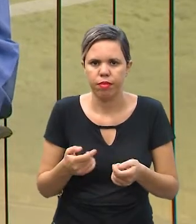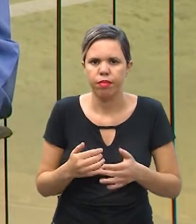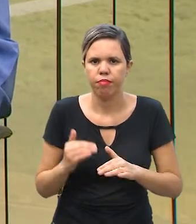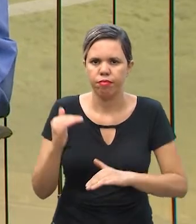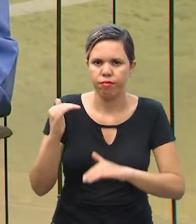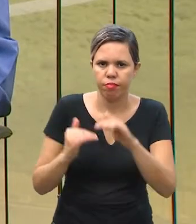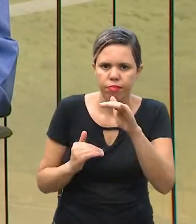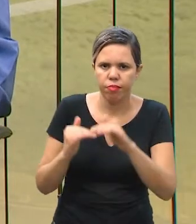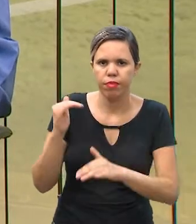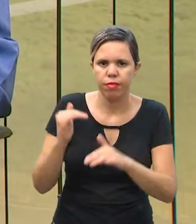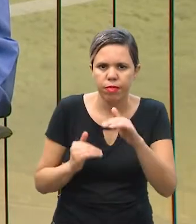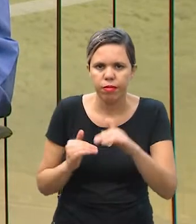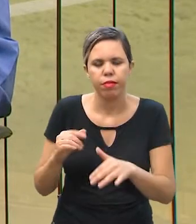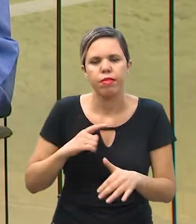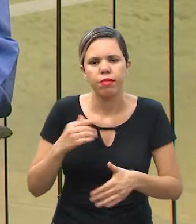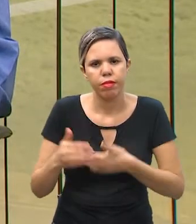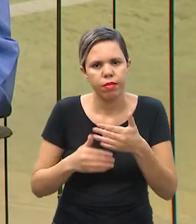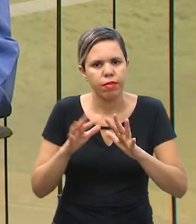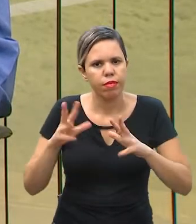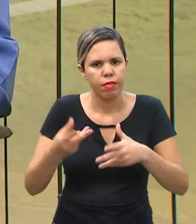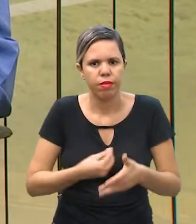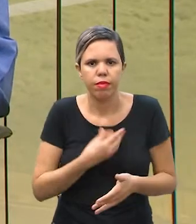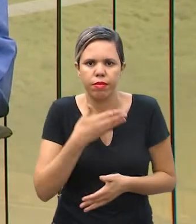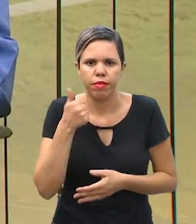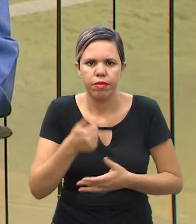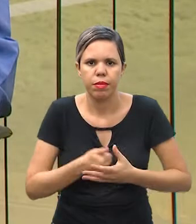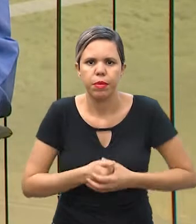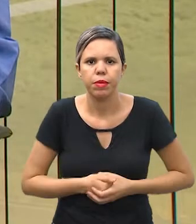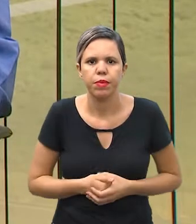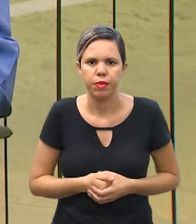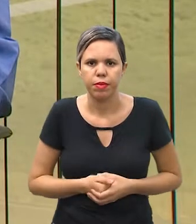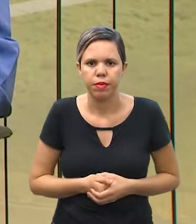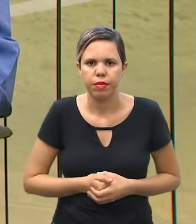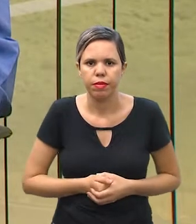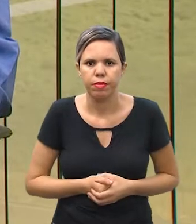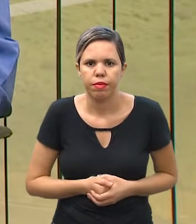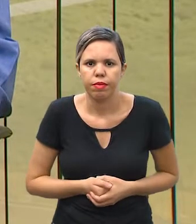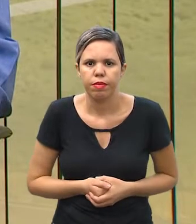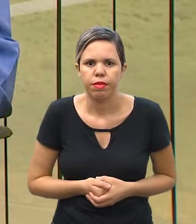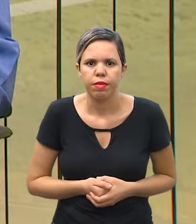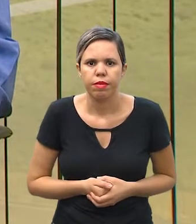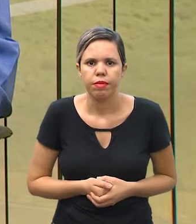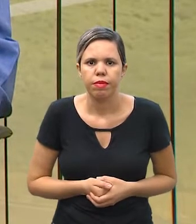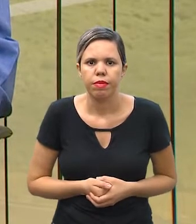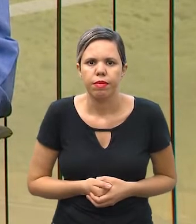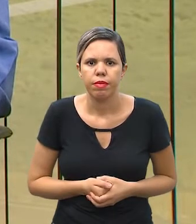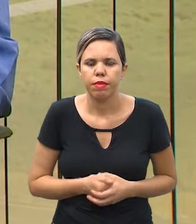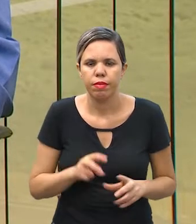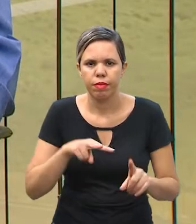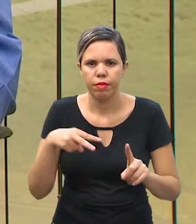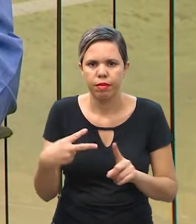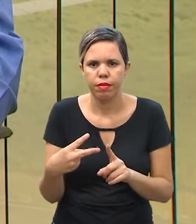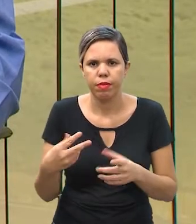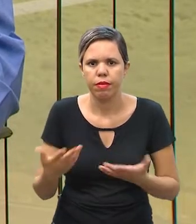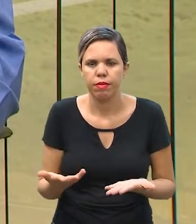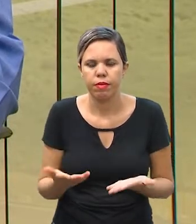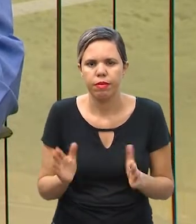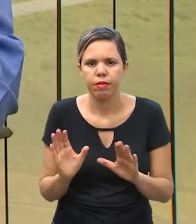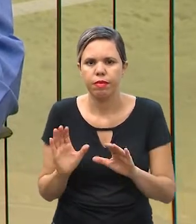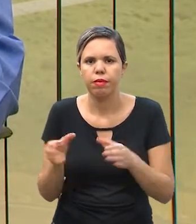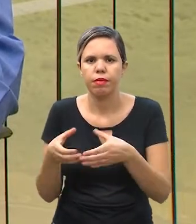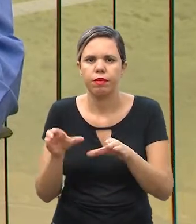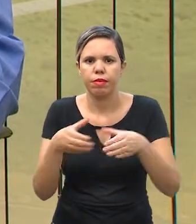econômicas e tudo mais, a tendência é que todo mundo viva melhor, entende? Então, essa é a perspectiva. E